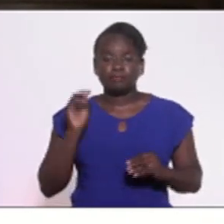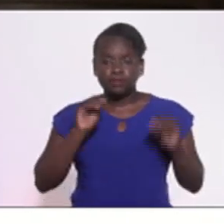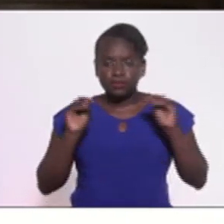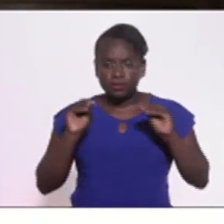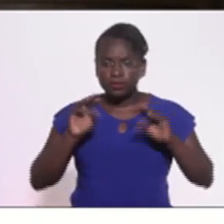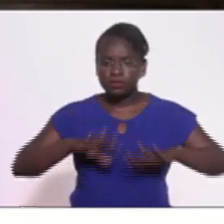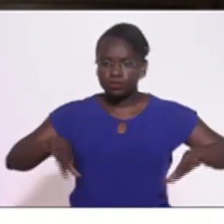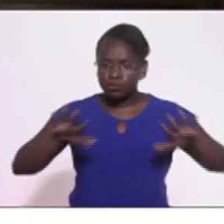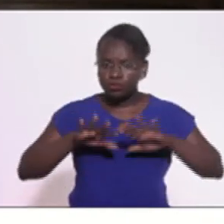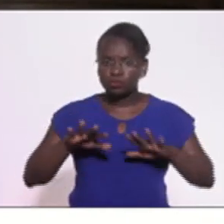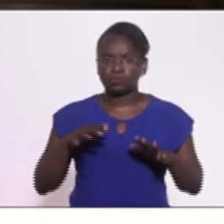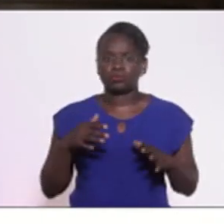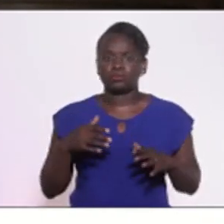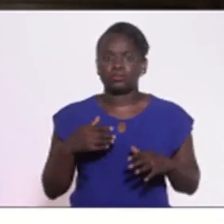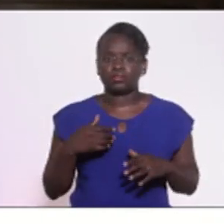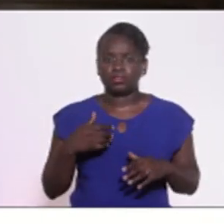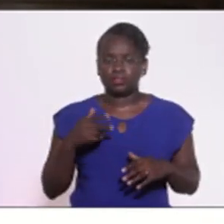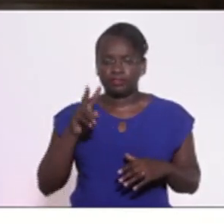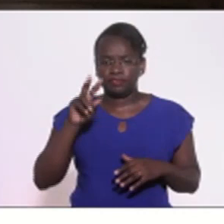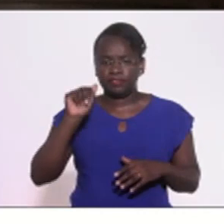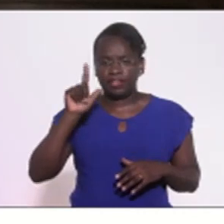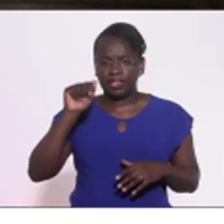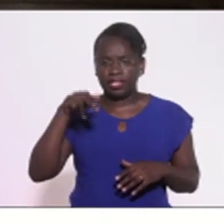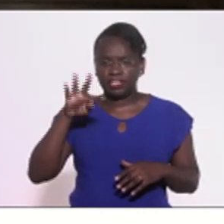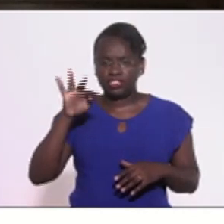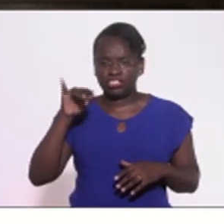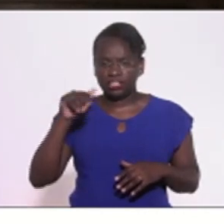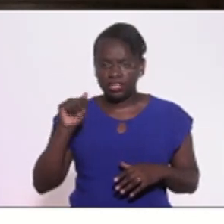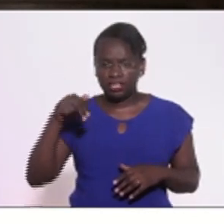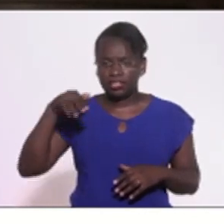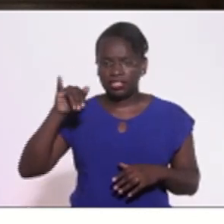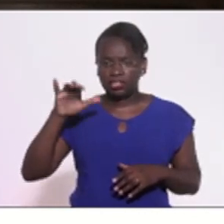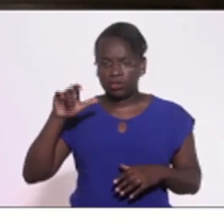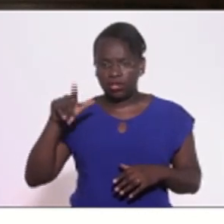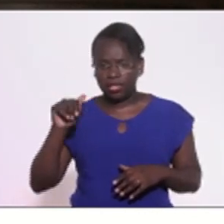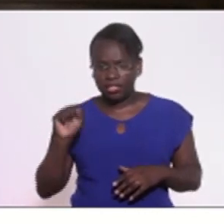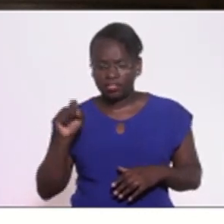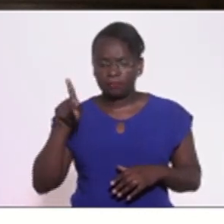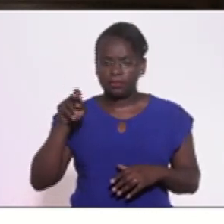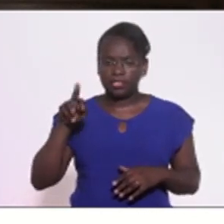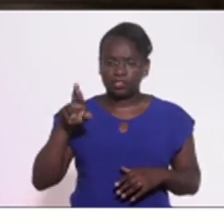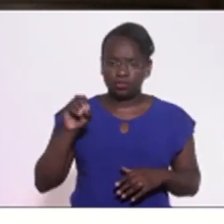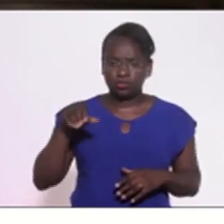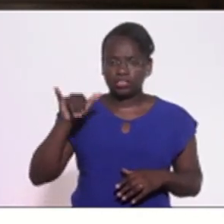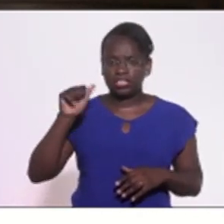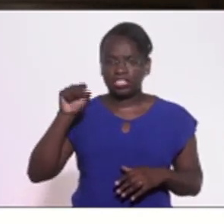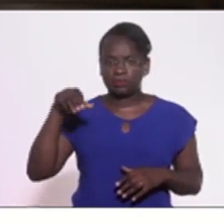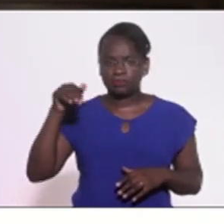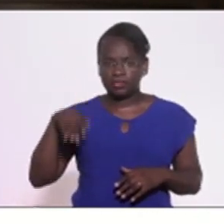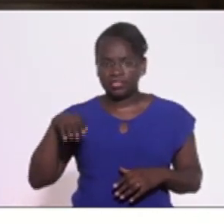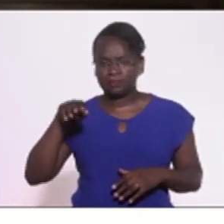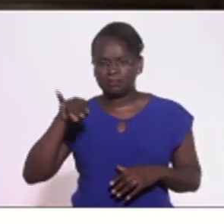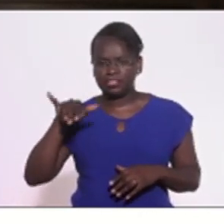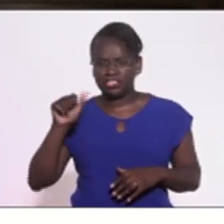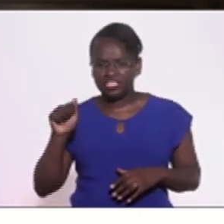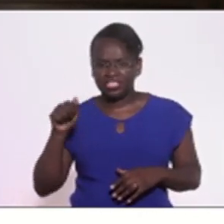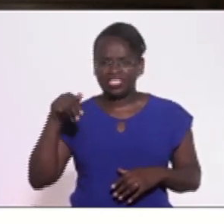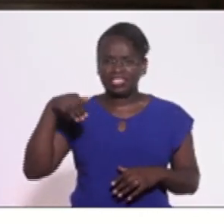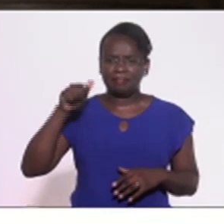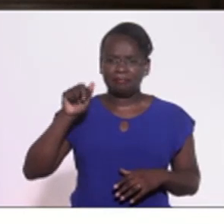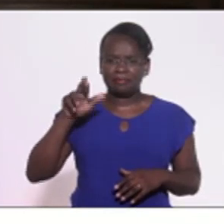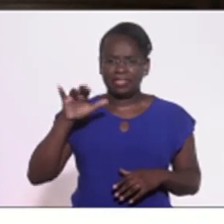todos nós, Valentina, Nicolas, Pedro, Yasmin, Lígia, Márcia,